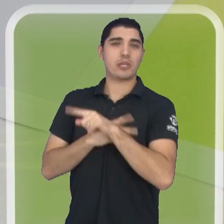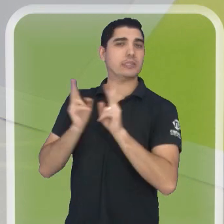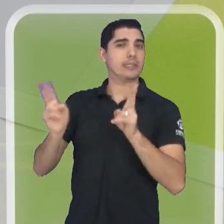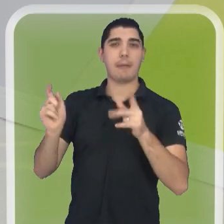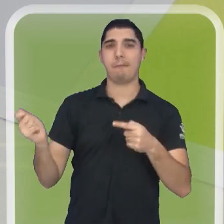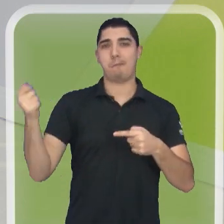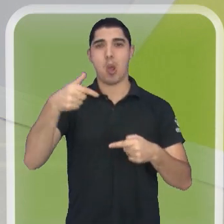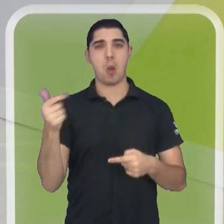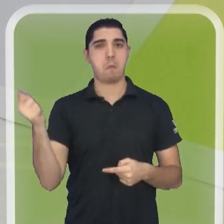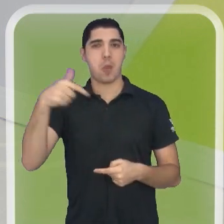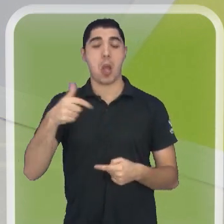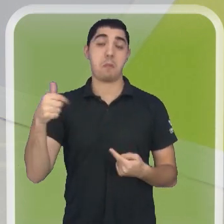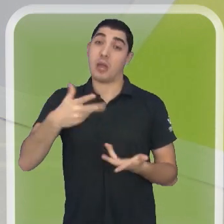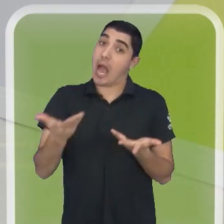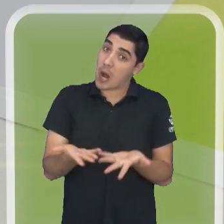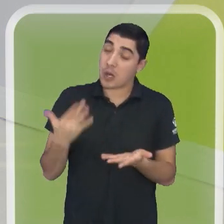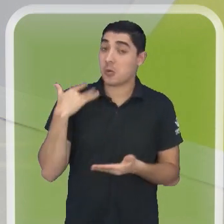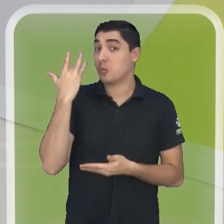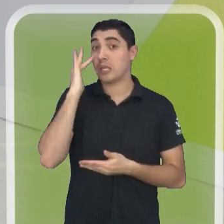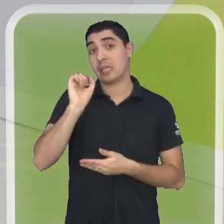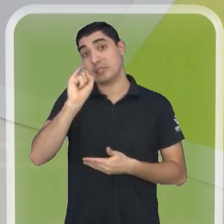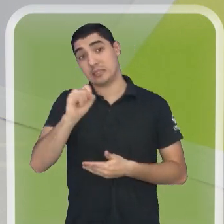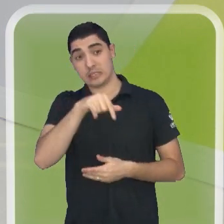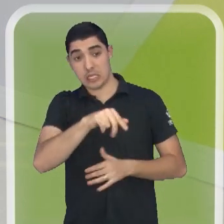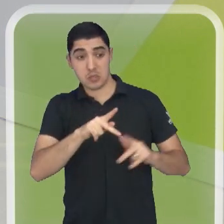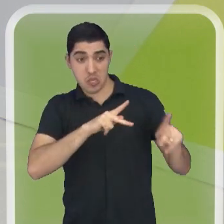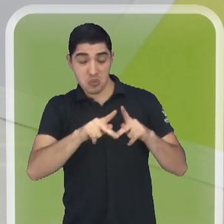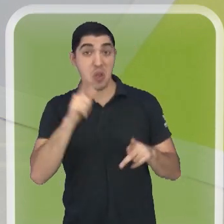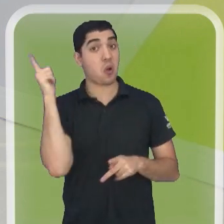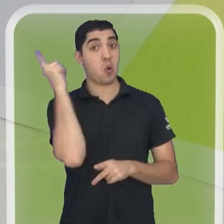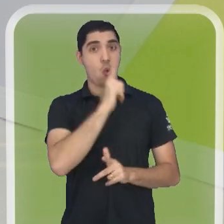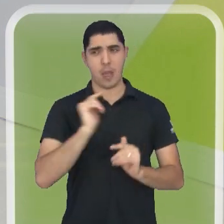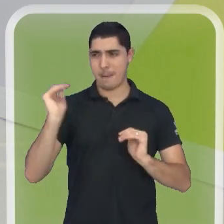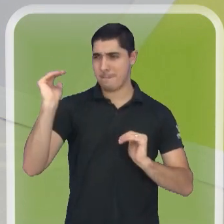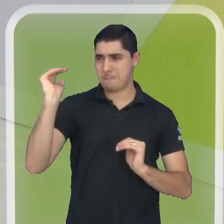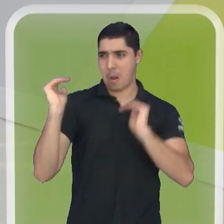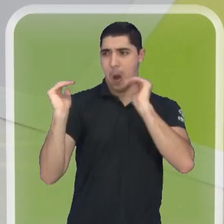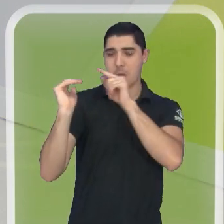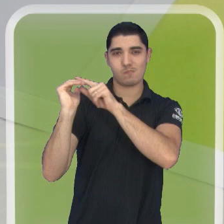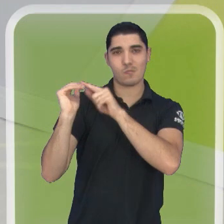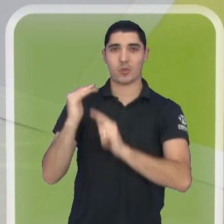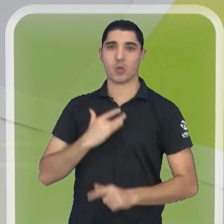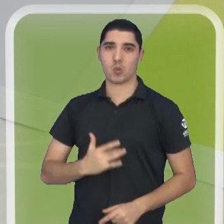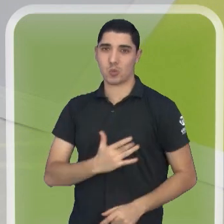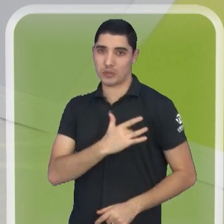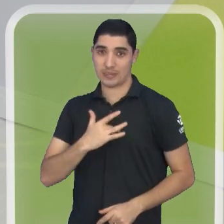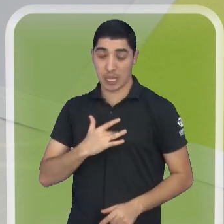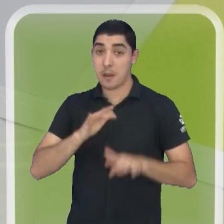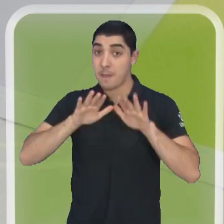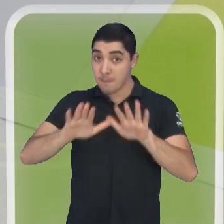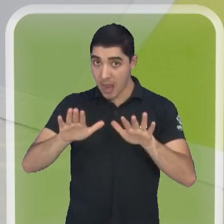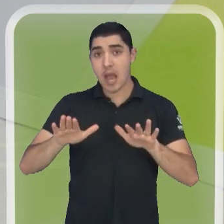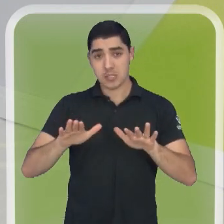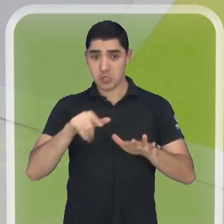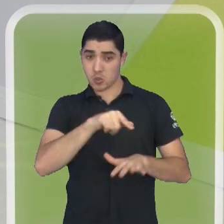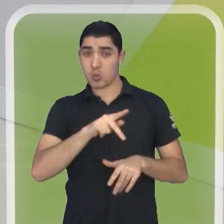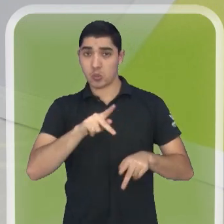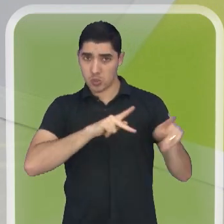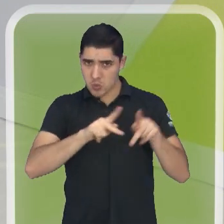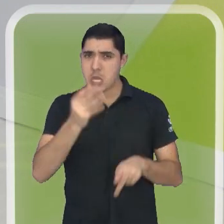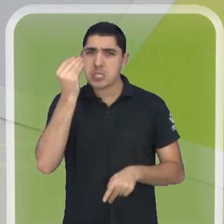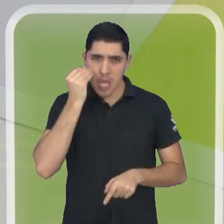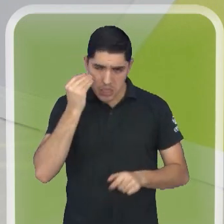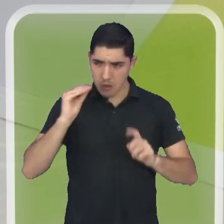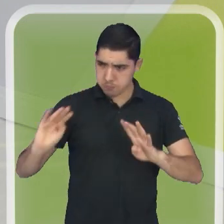Brasil. Não sei se o São José tem hoje time para fazer frente ao Cruzeiro, mas é um time que vai brigar, é um time que pode